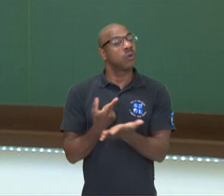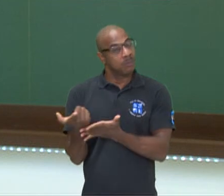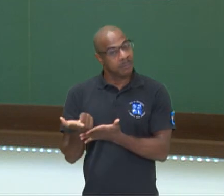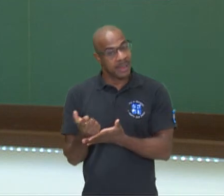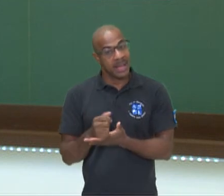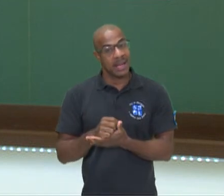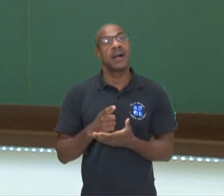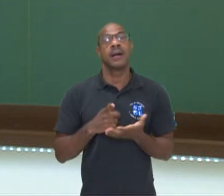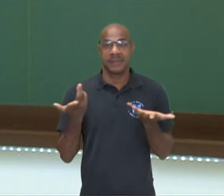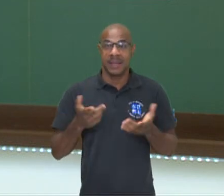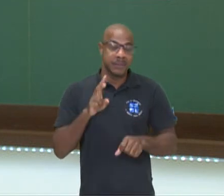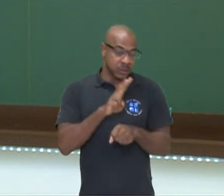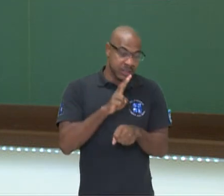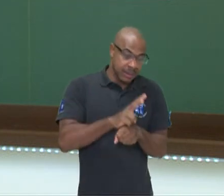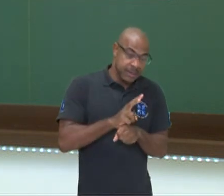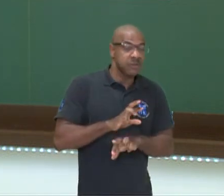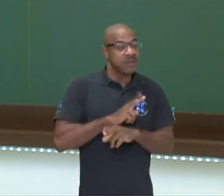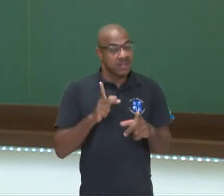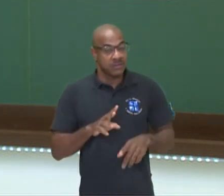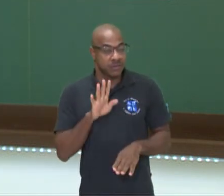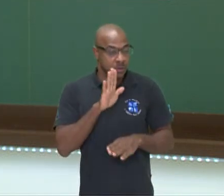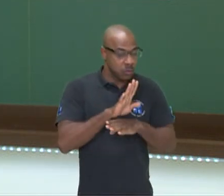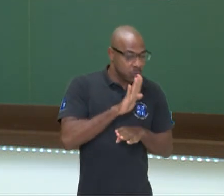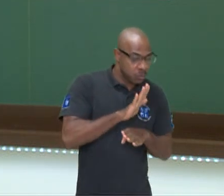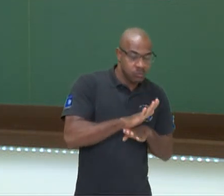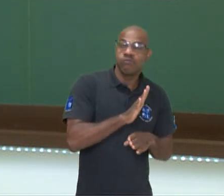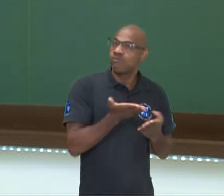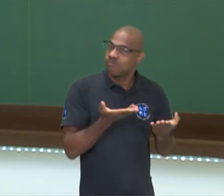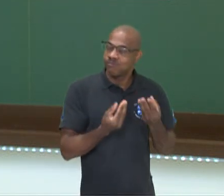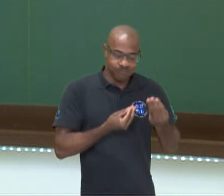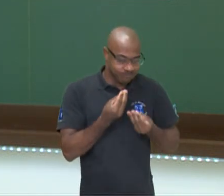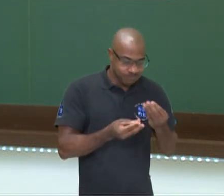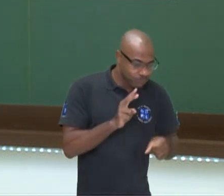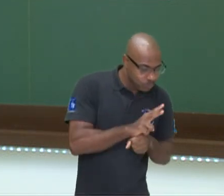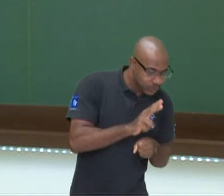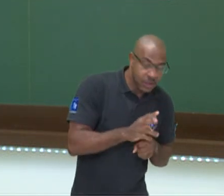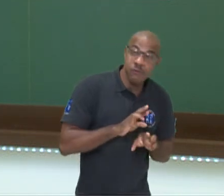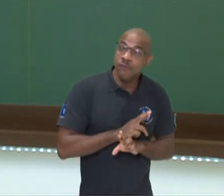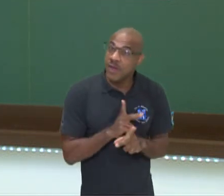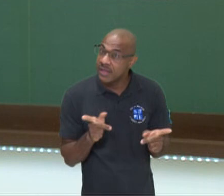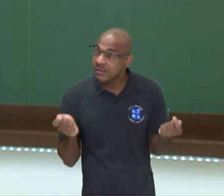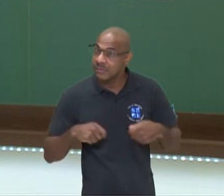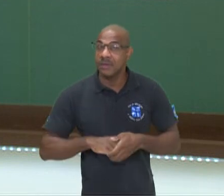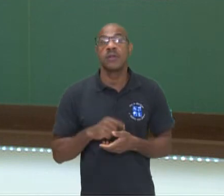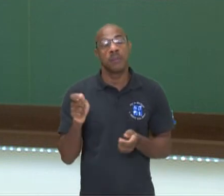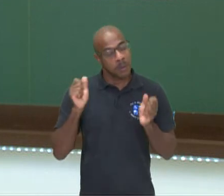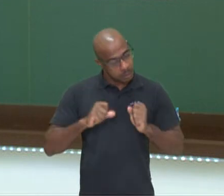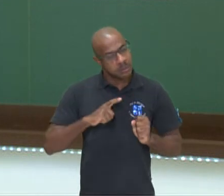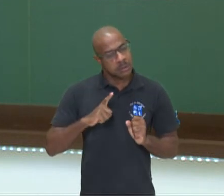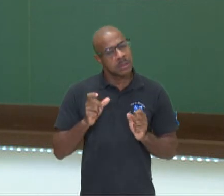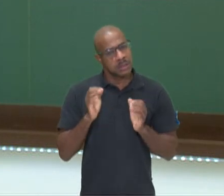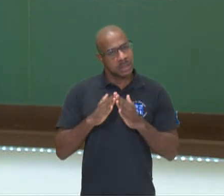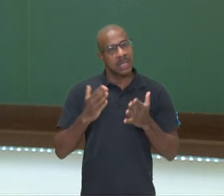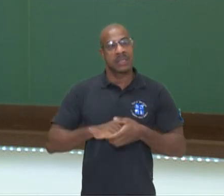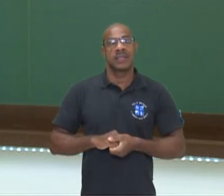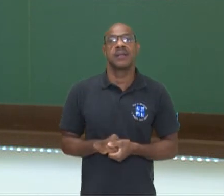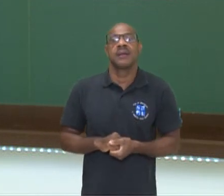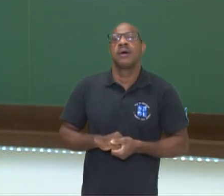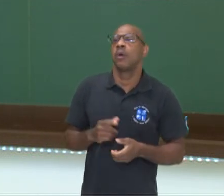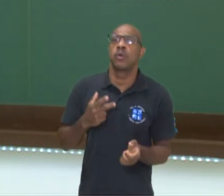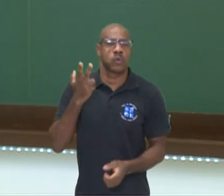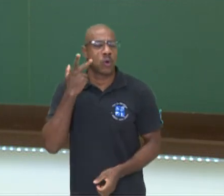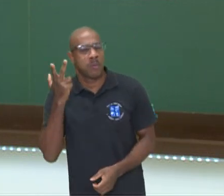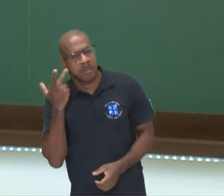exige um tratamento diferente, um cuidado diferente, mas você pode ter sim. Lembrando que sendo exótico ou